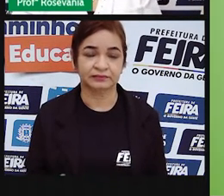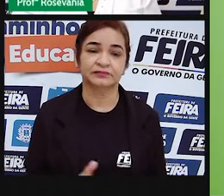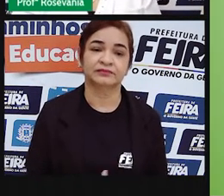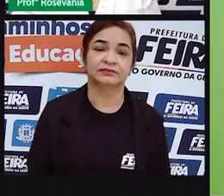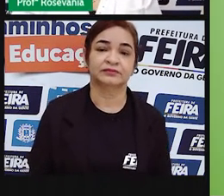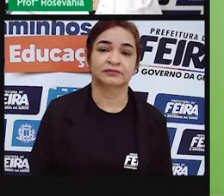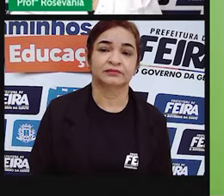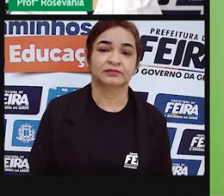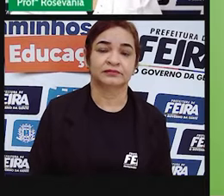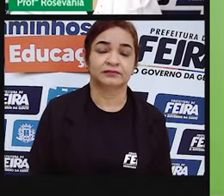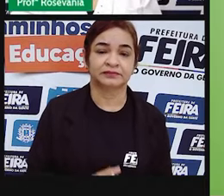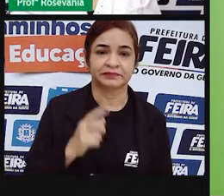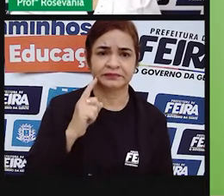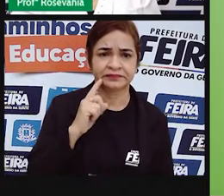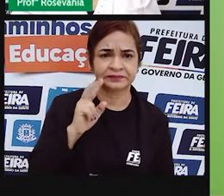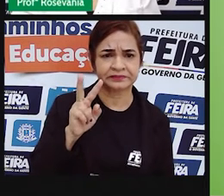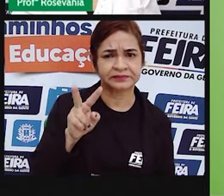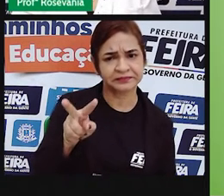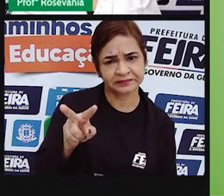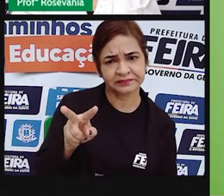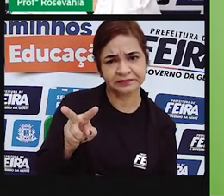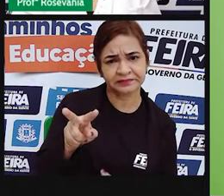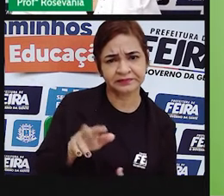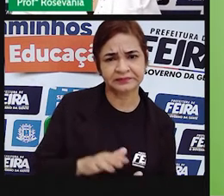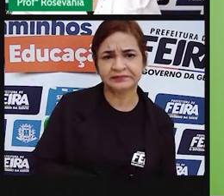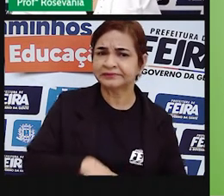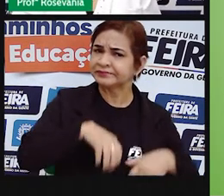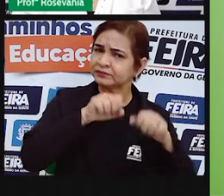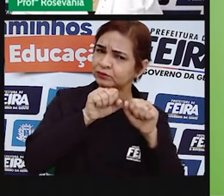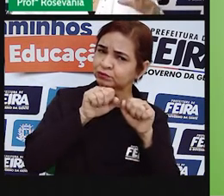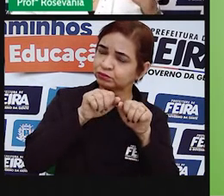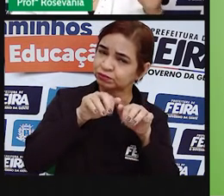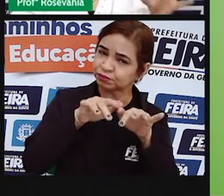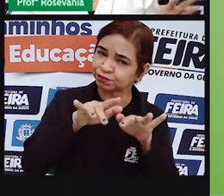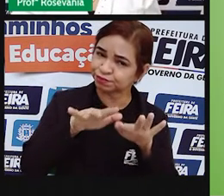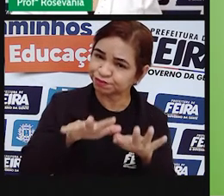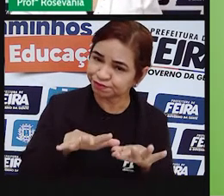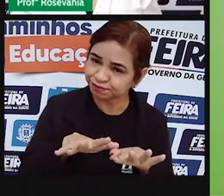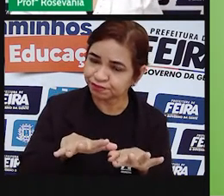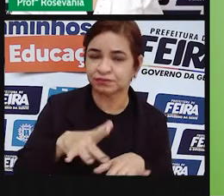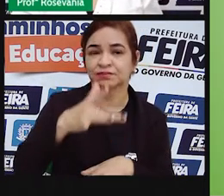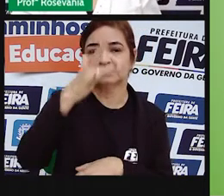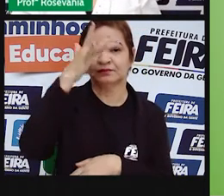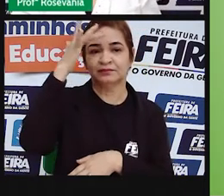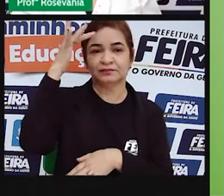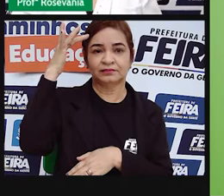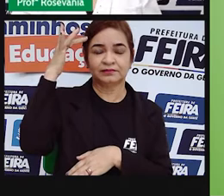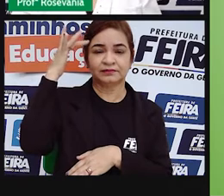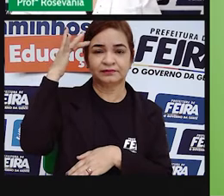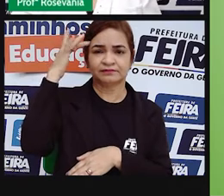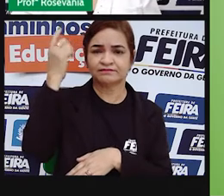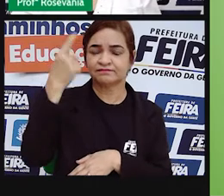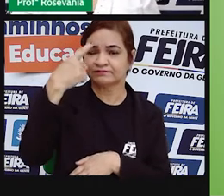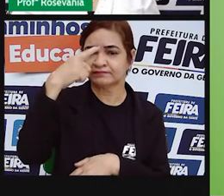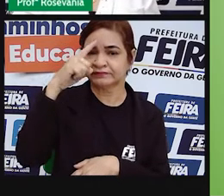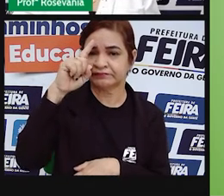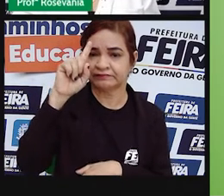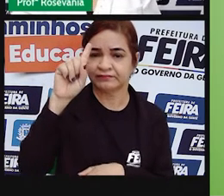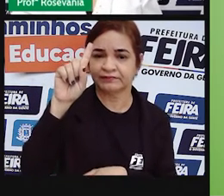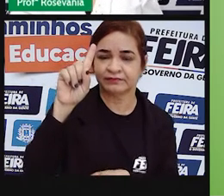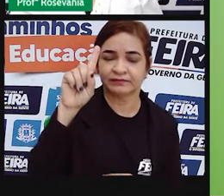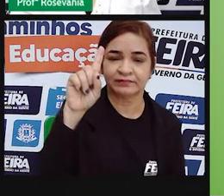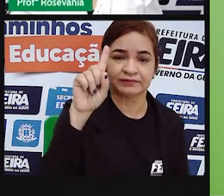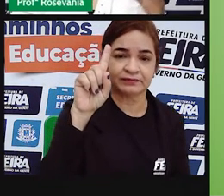gente hoje bom que com esse monte de gente aí já tão aí teria né tem esses serviços